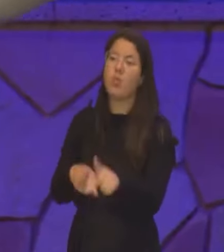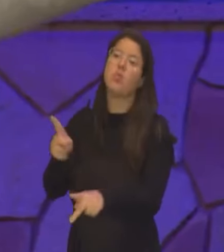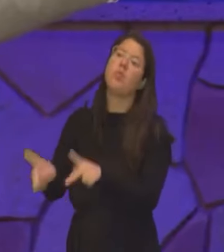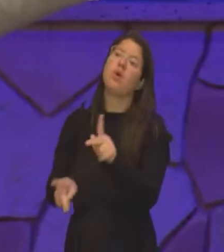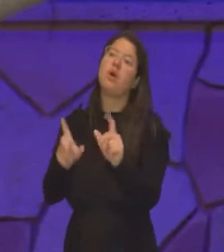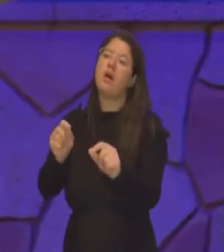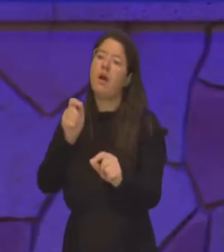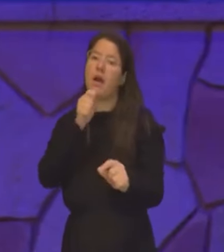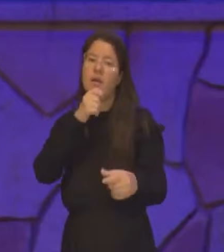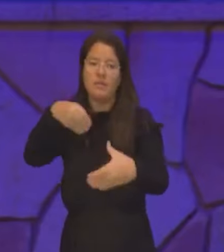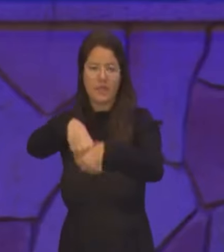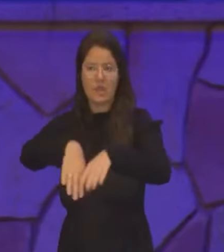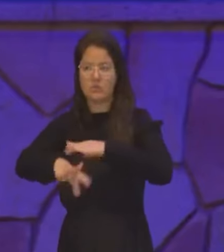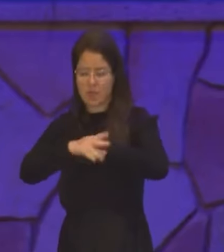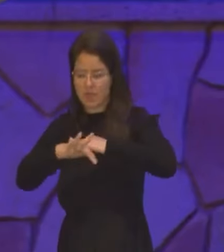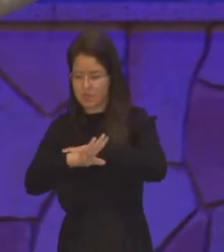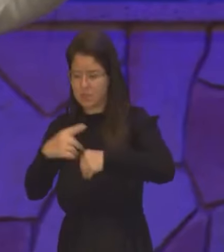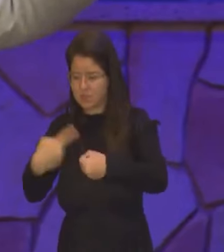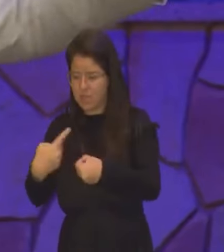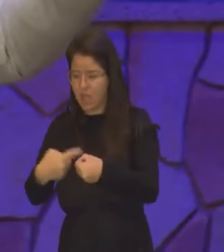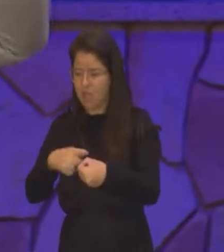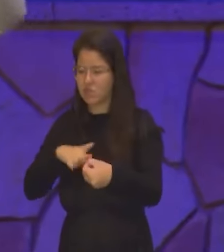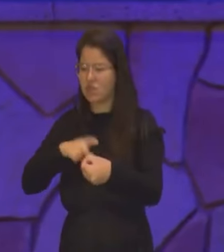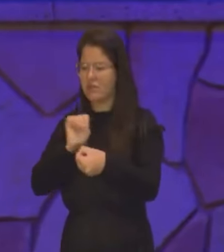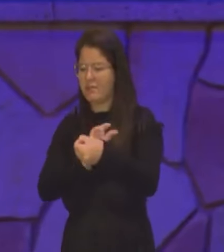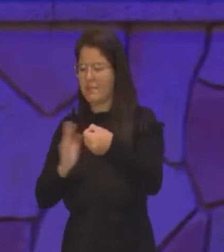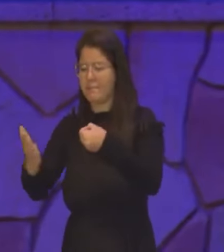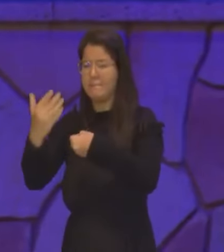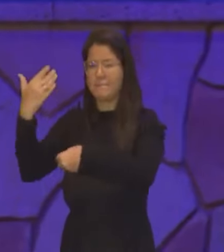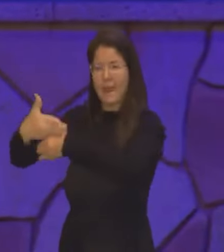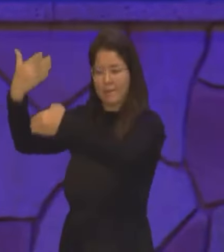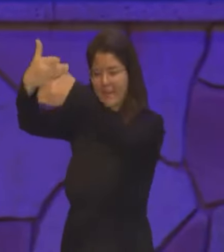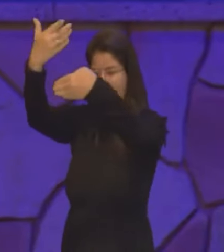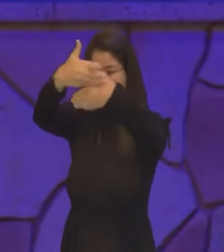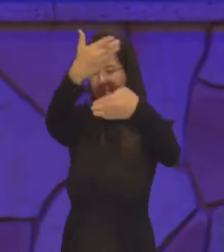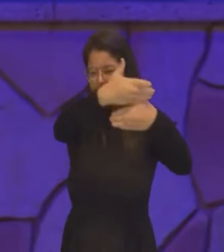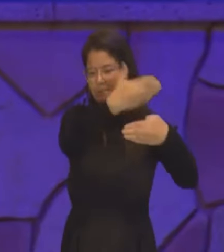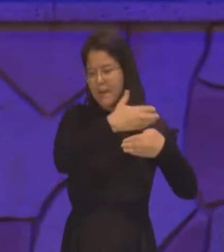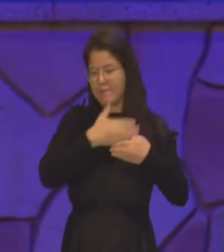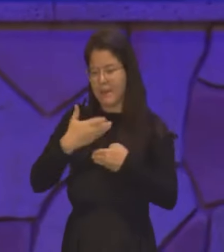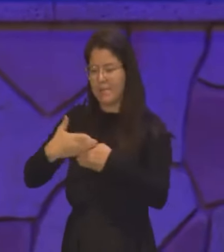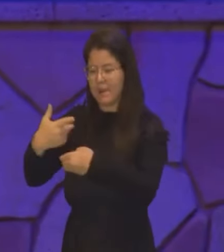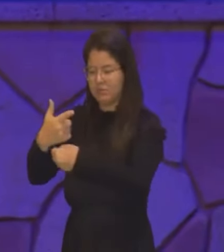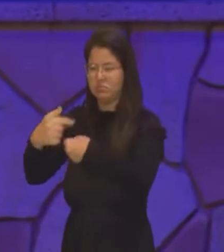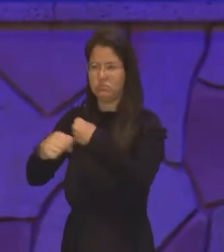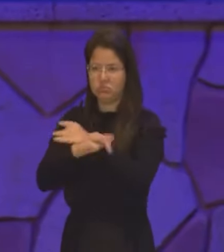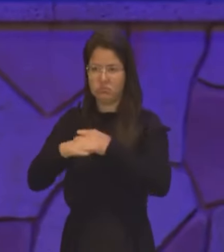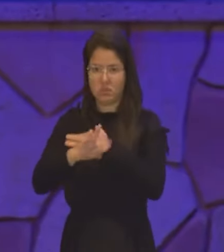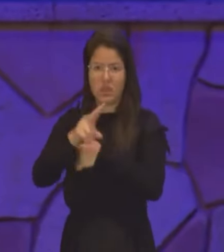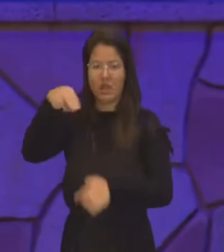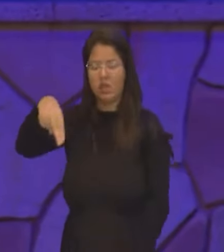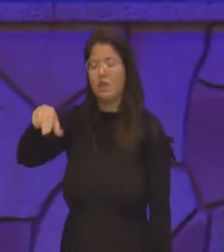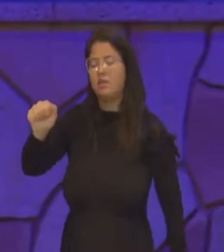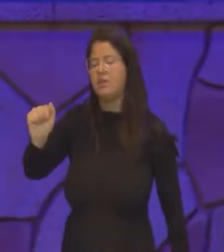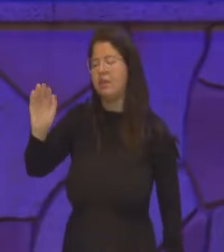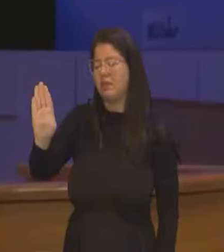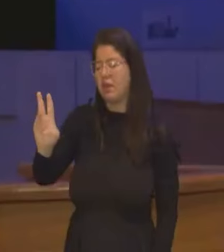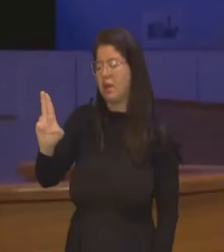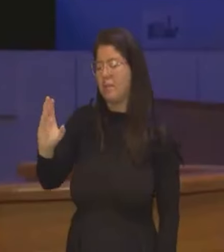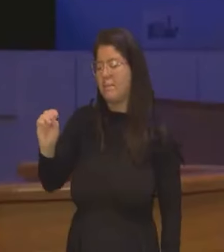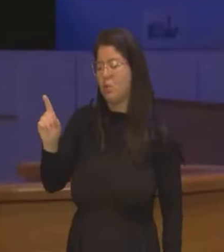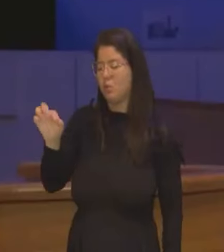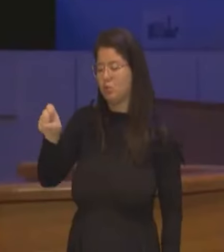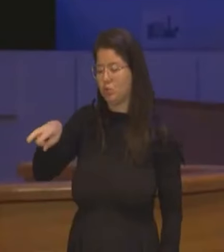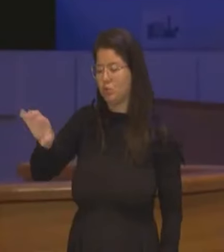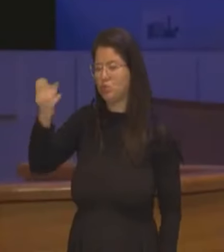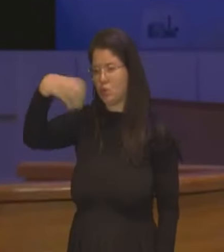dentro da cidade, cercado pelos muros da cidade, E Nabucodonosor havia enviado o seu